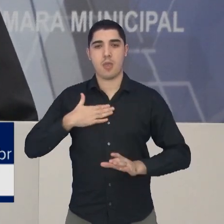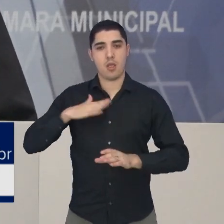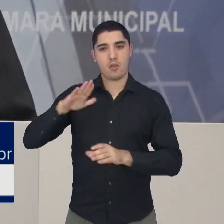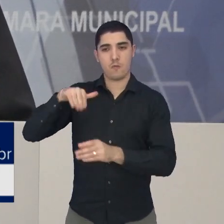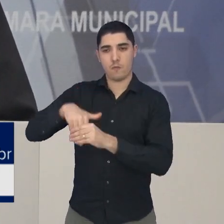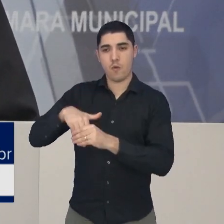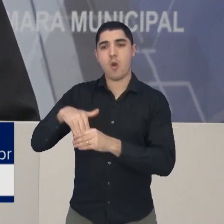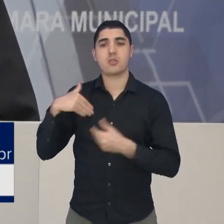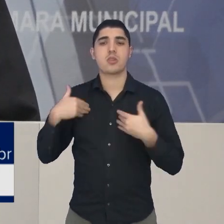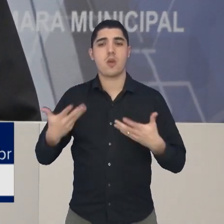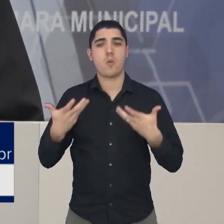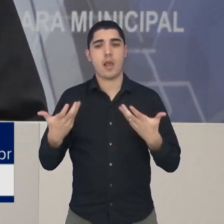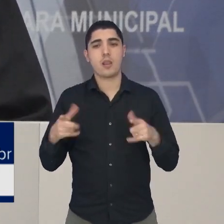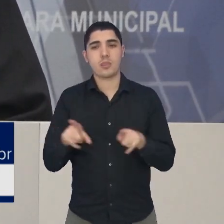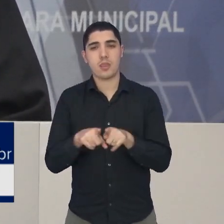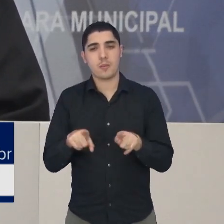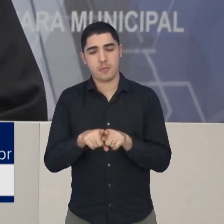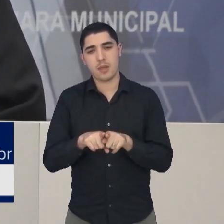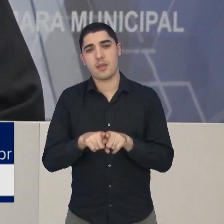algumas considerações